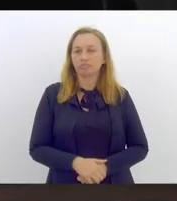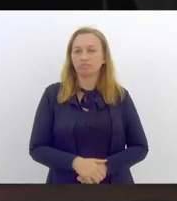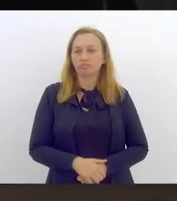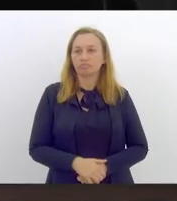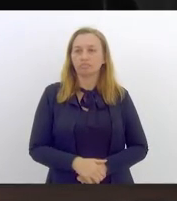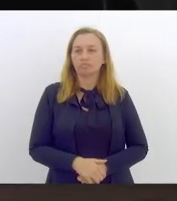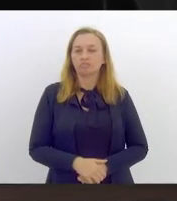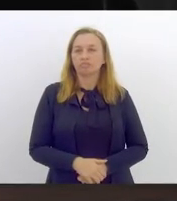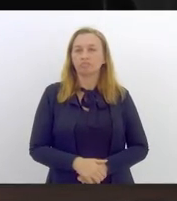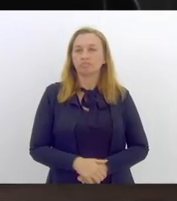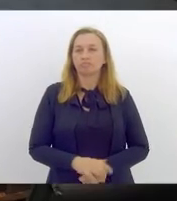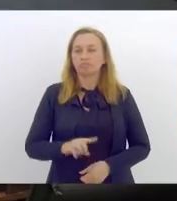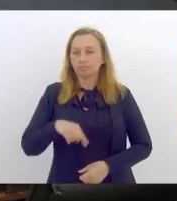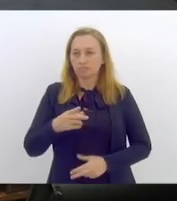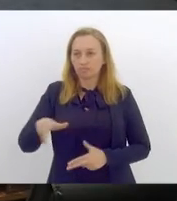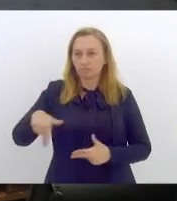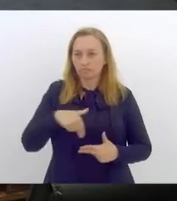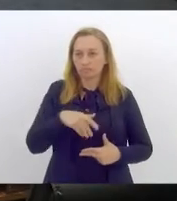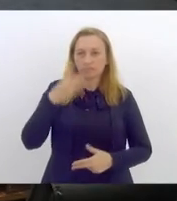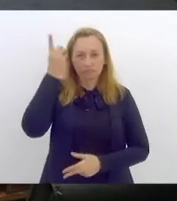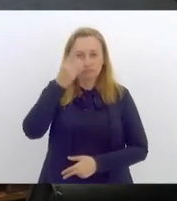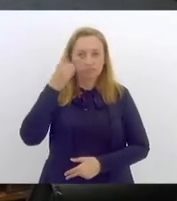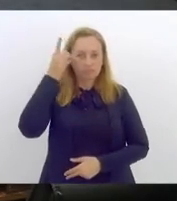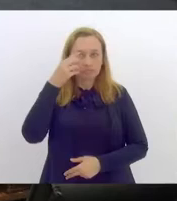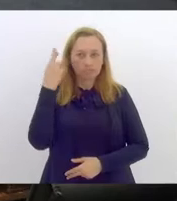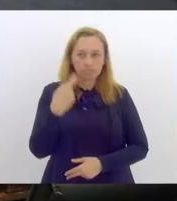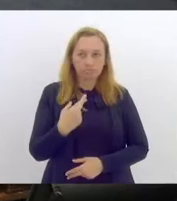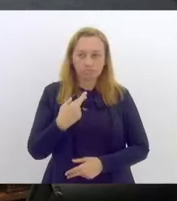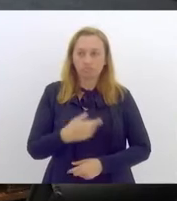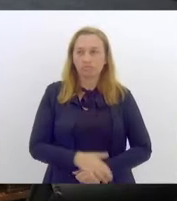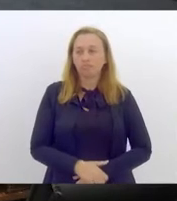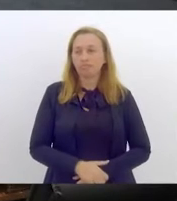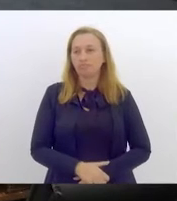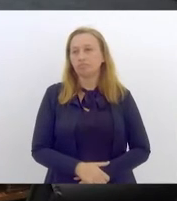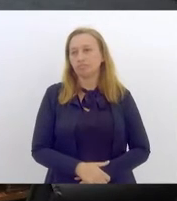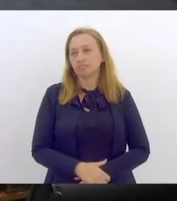à oradora inscrita, a nobre deputada Renata Souza.